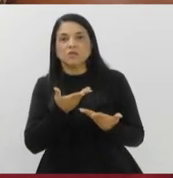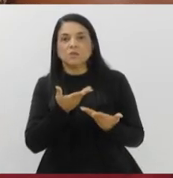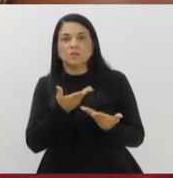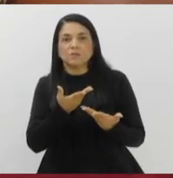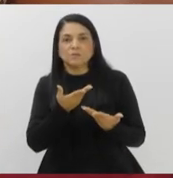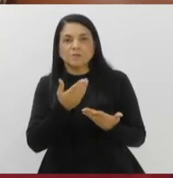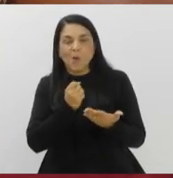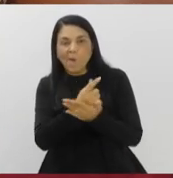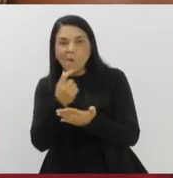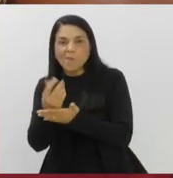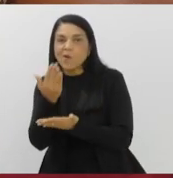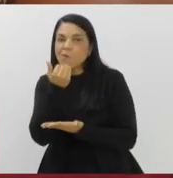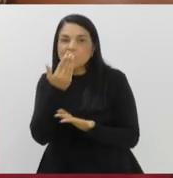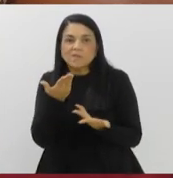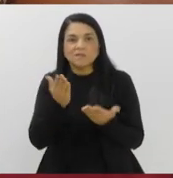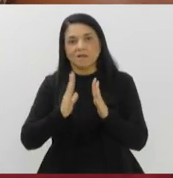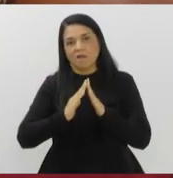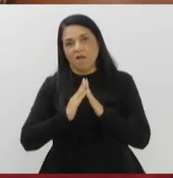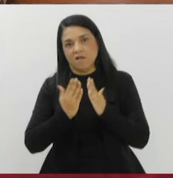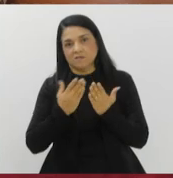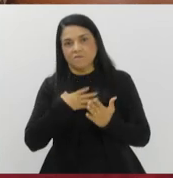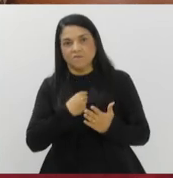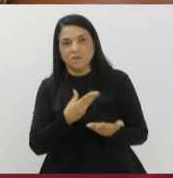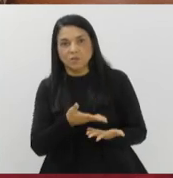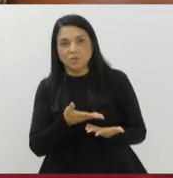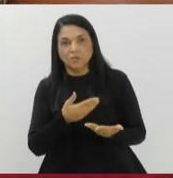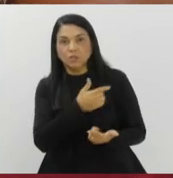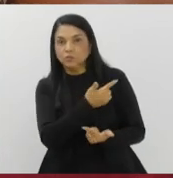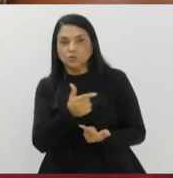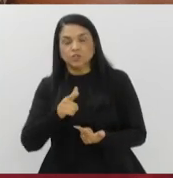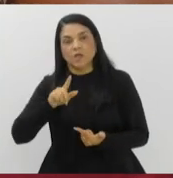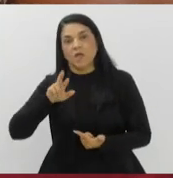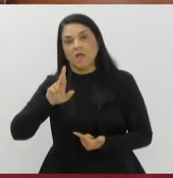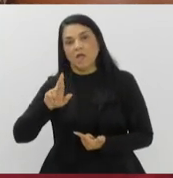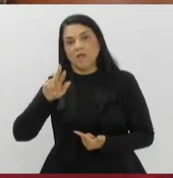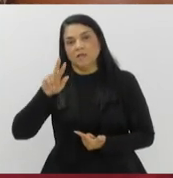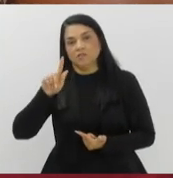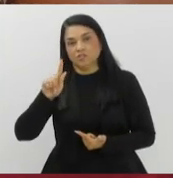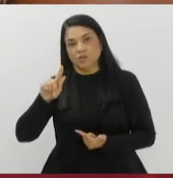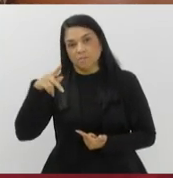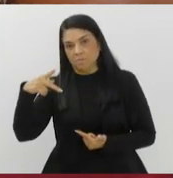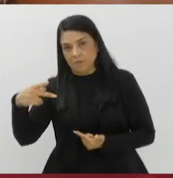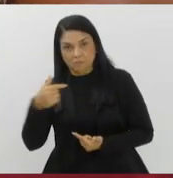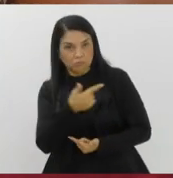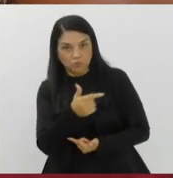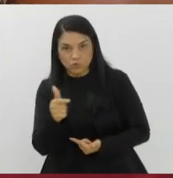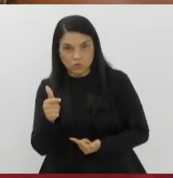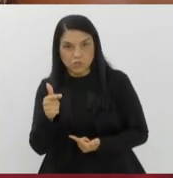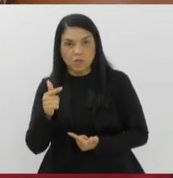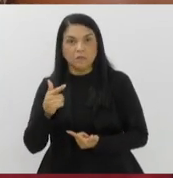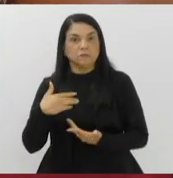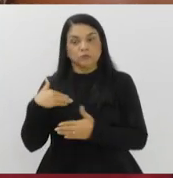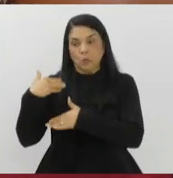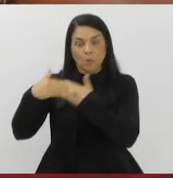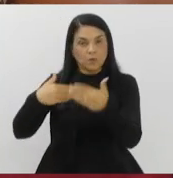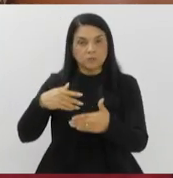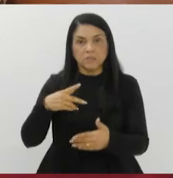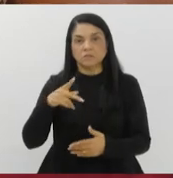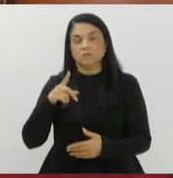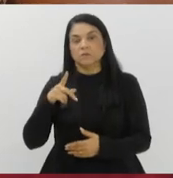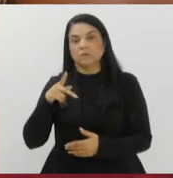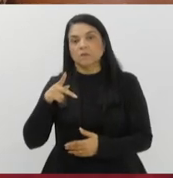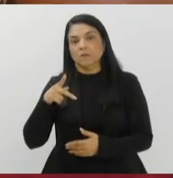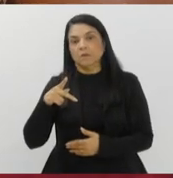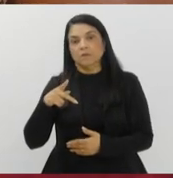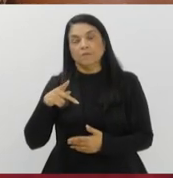não tem, não tinha o RGP, né? Não tinha o nosso processo do defeso e a gente não tinha